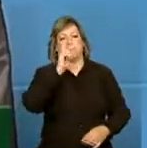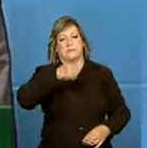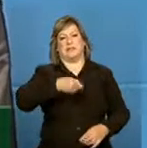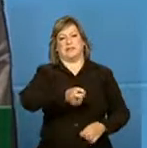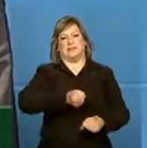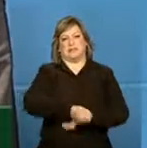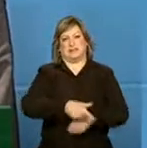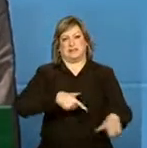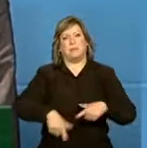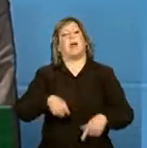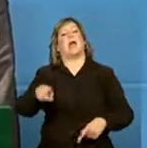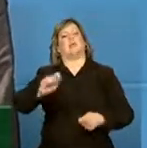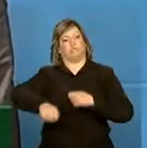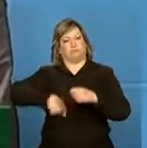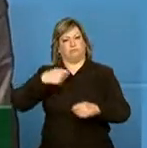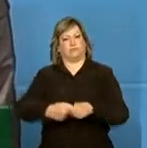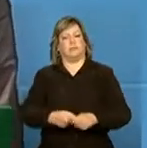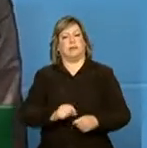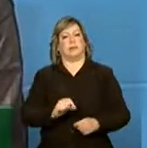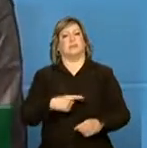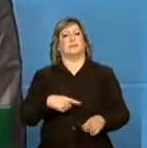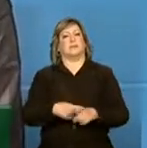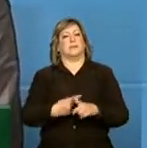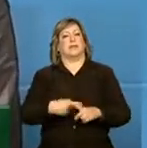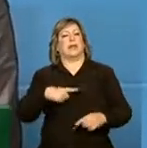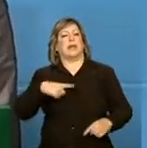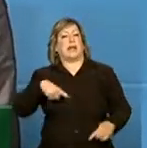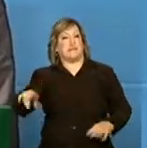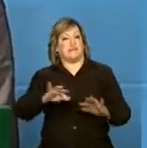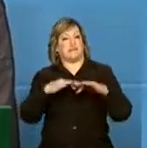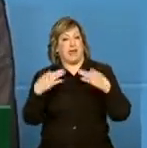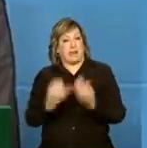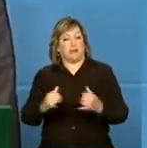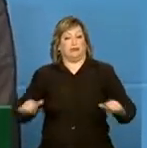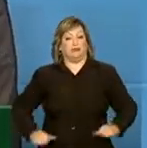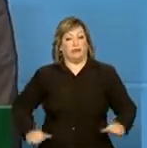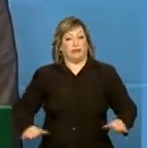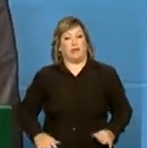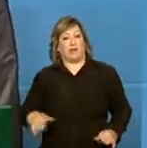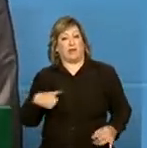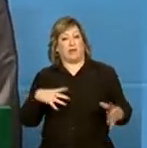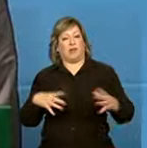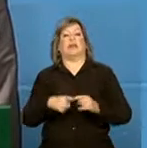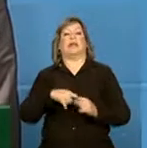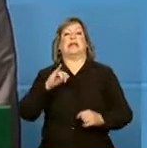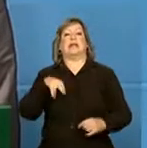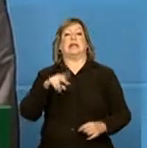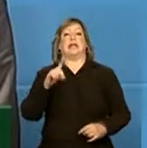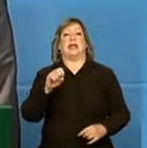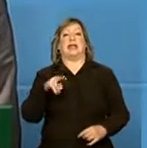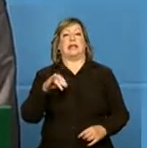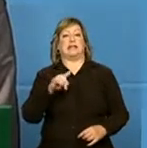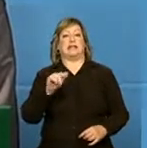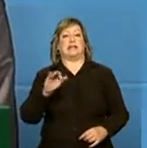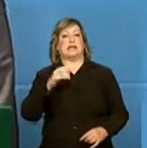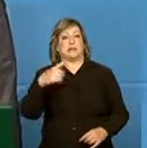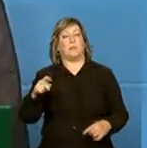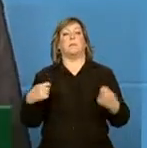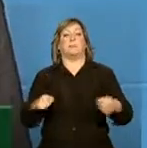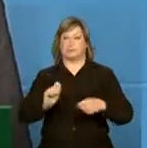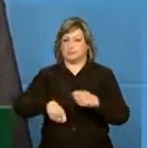não nos esqueçamos que quando há sindicatos bons, e efetivos, não há trabalho